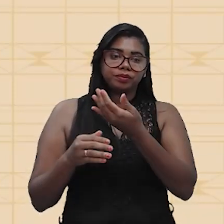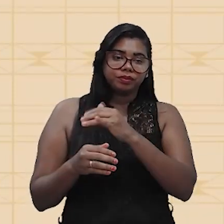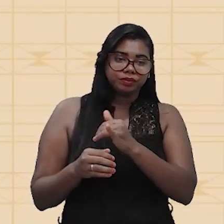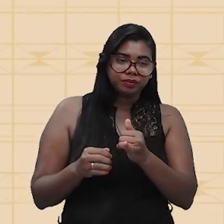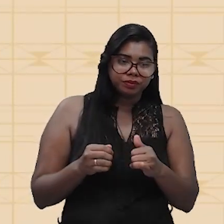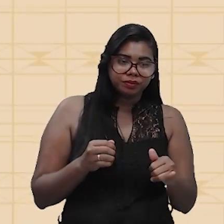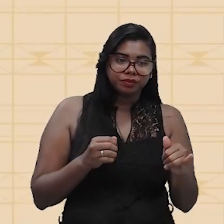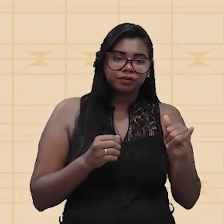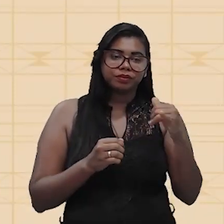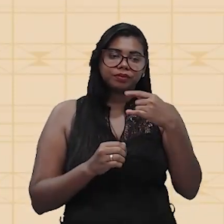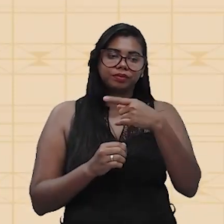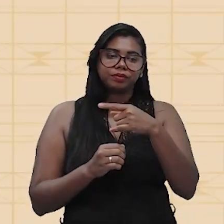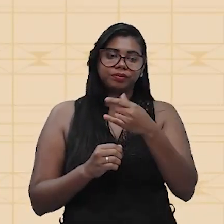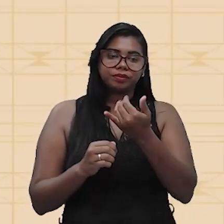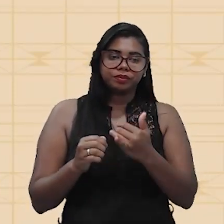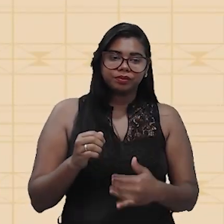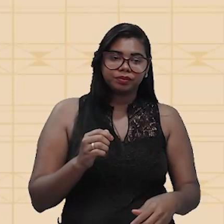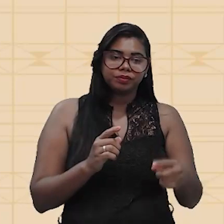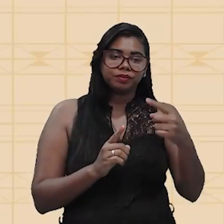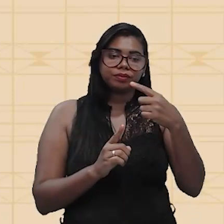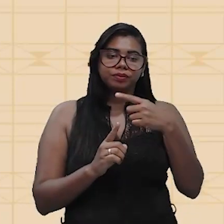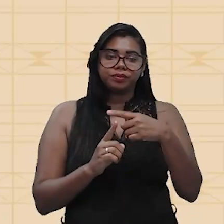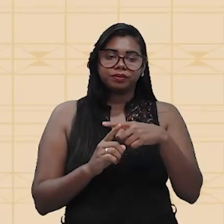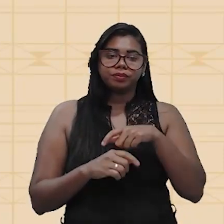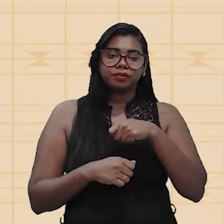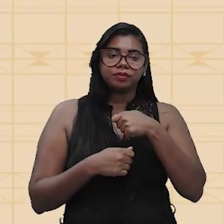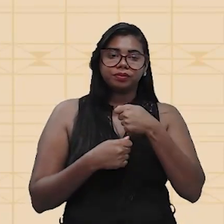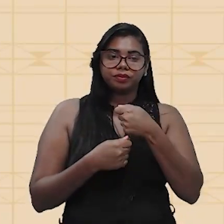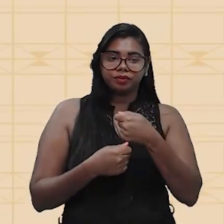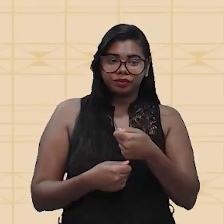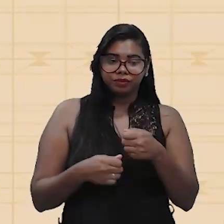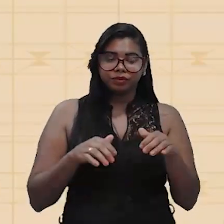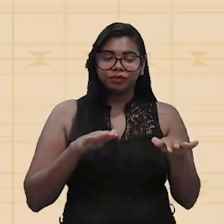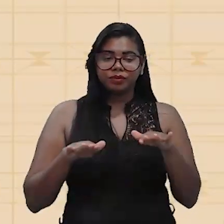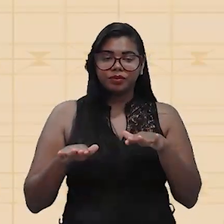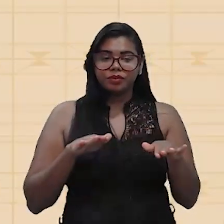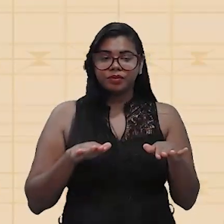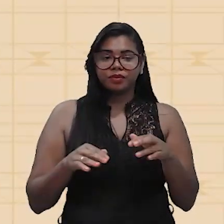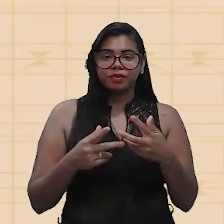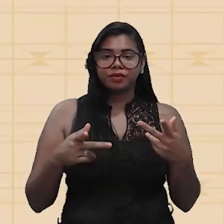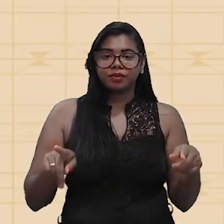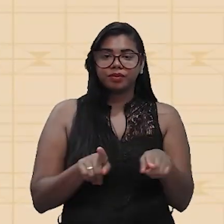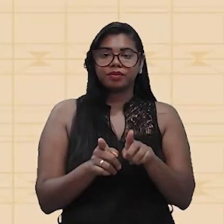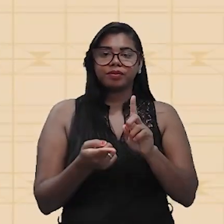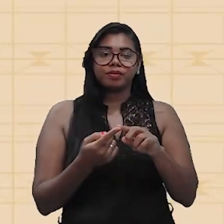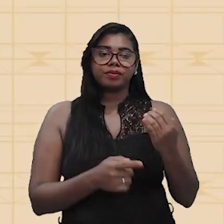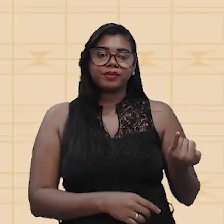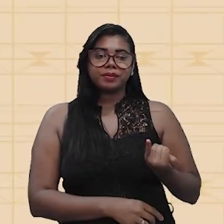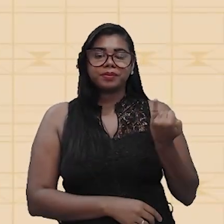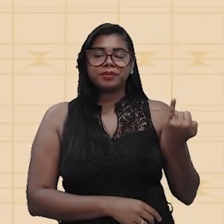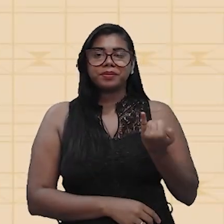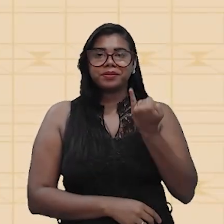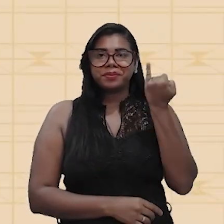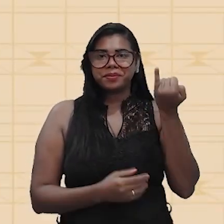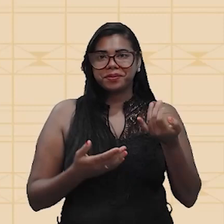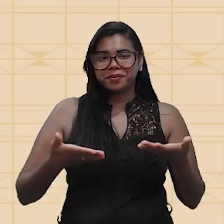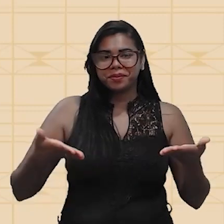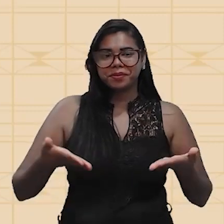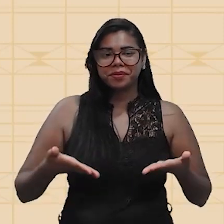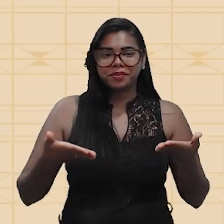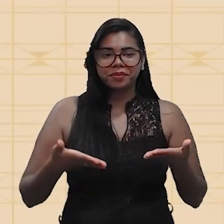ele está gerando o quê? Uma resistência ao movimento. Outra coisa que é importante é que agora a resistência